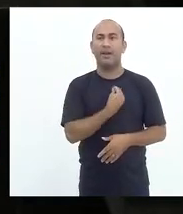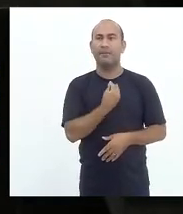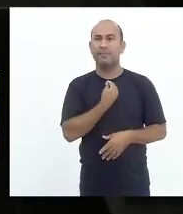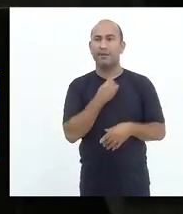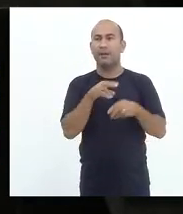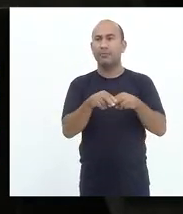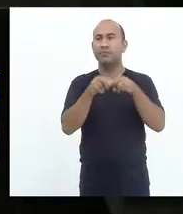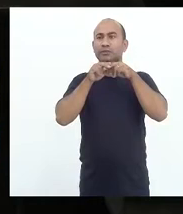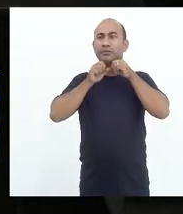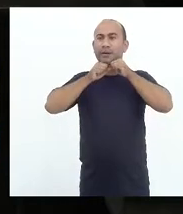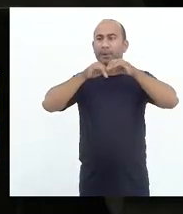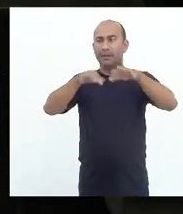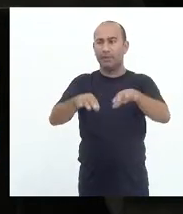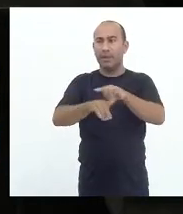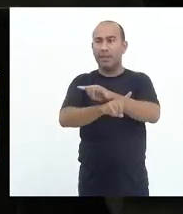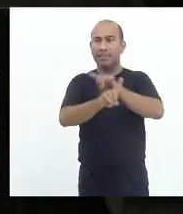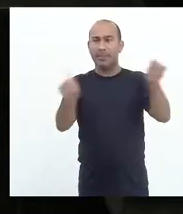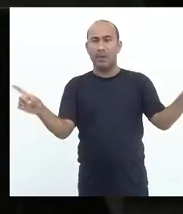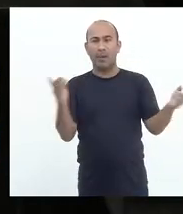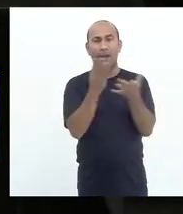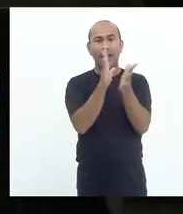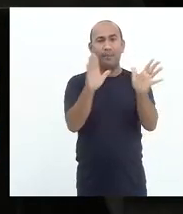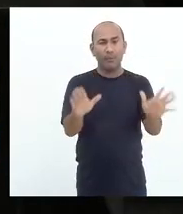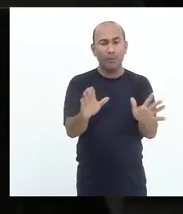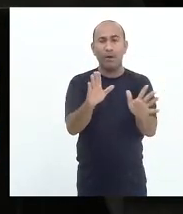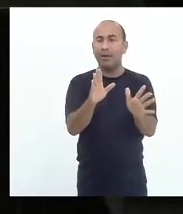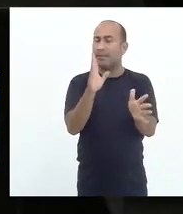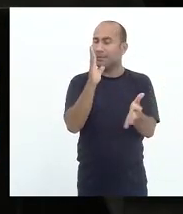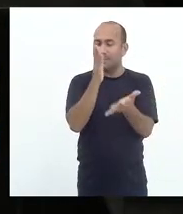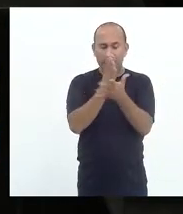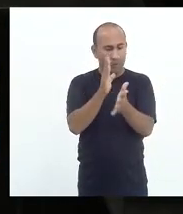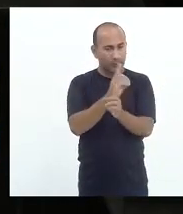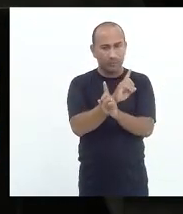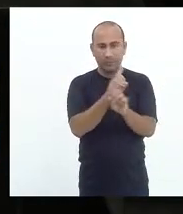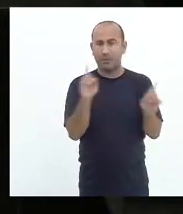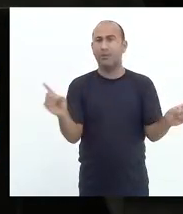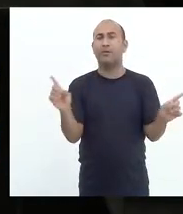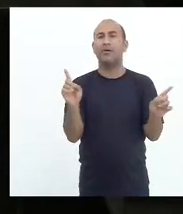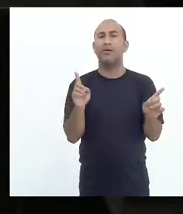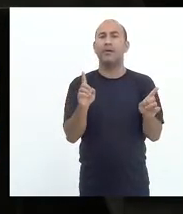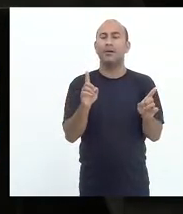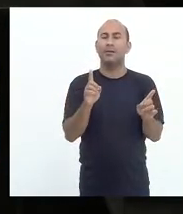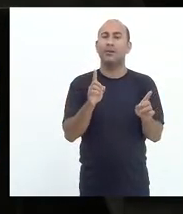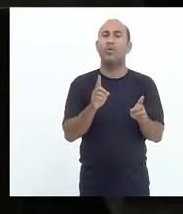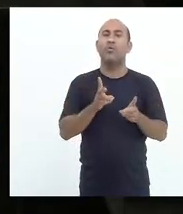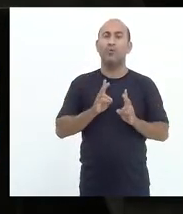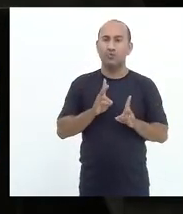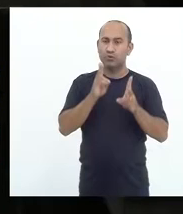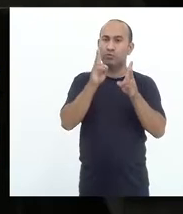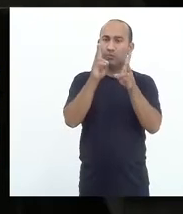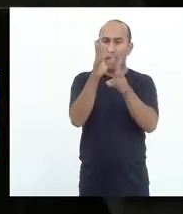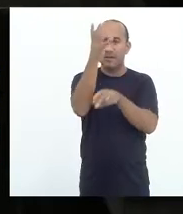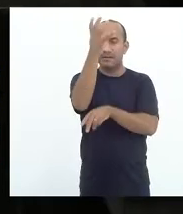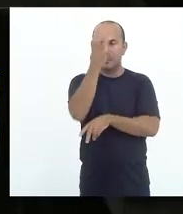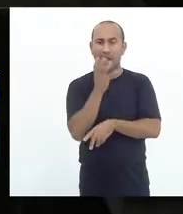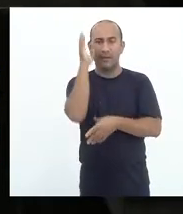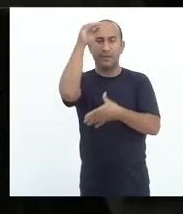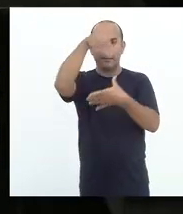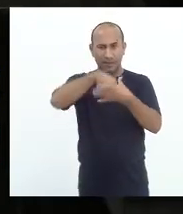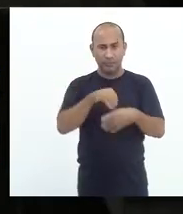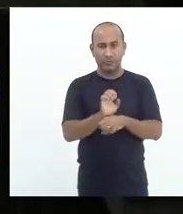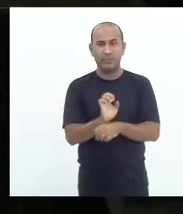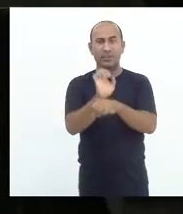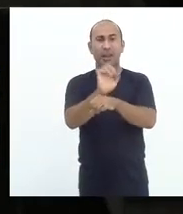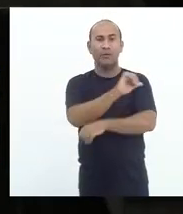pandemia que não acabou, à pandemia que não passou. O estado de calamidade segue em vigor no estado do Rio de Janeiro, segue em